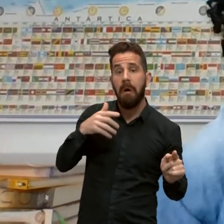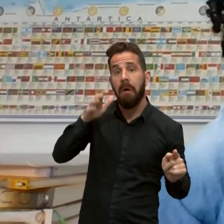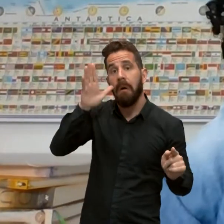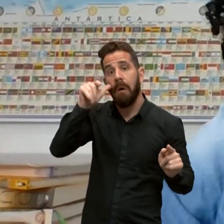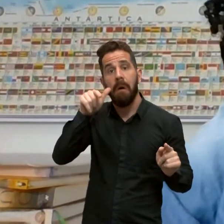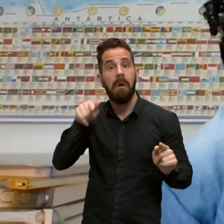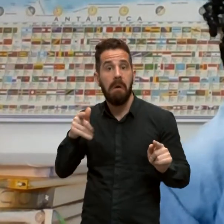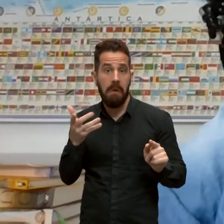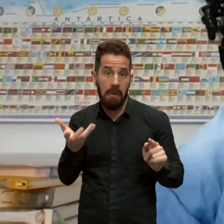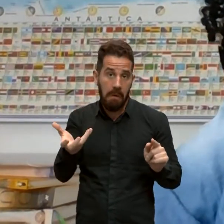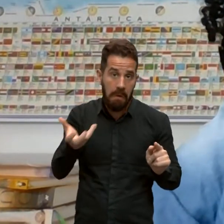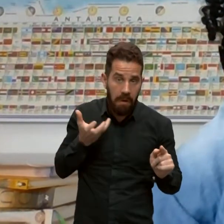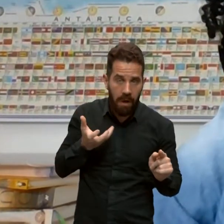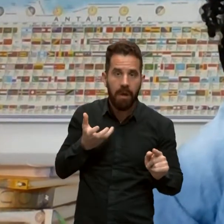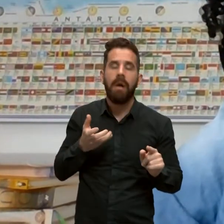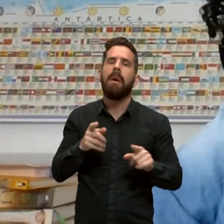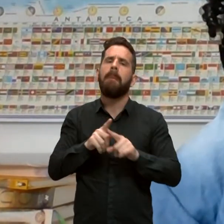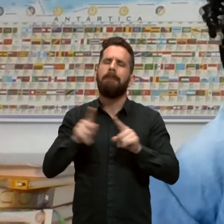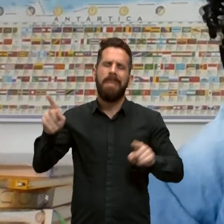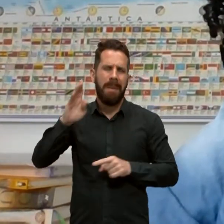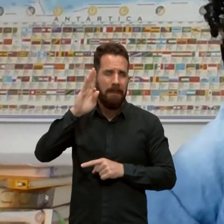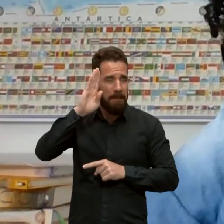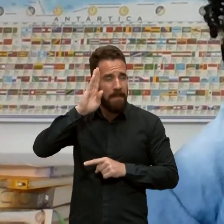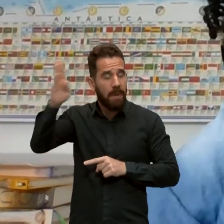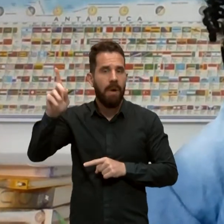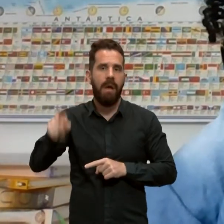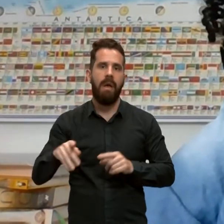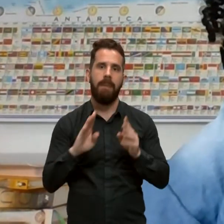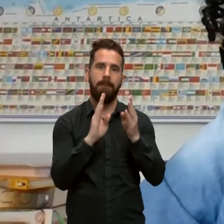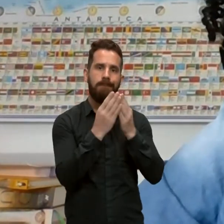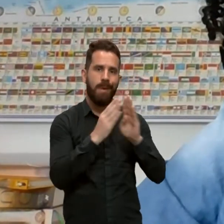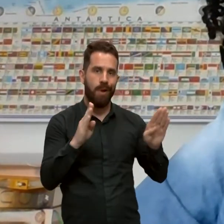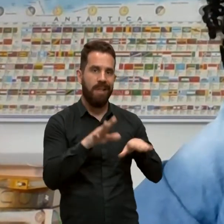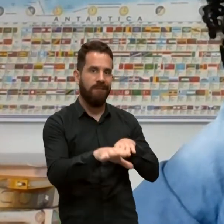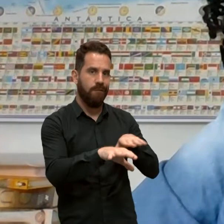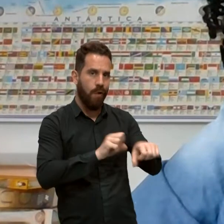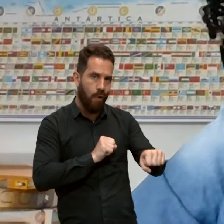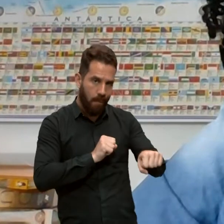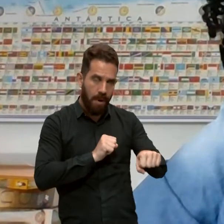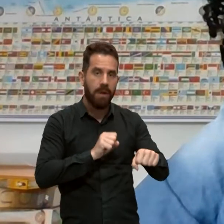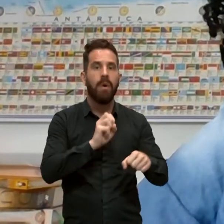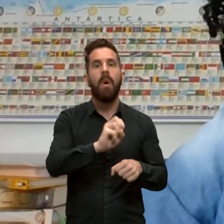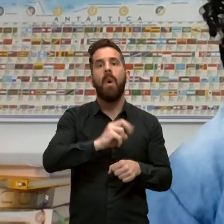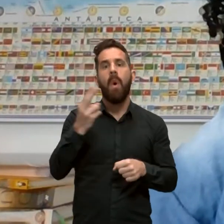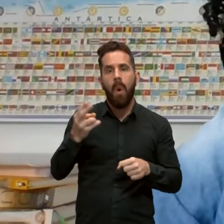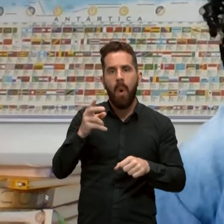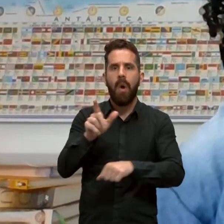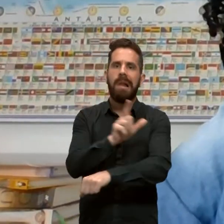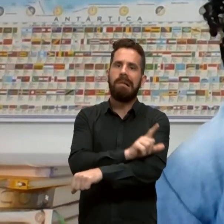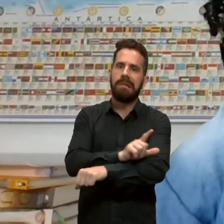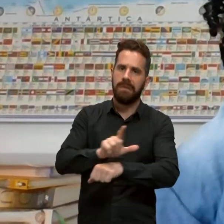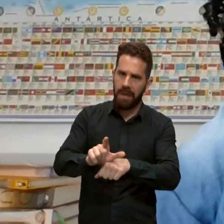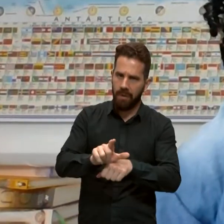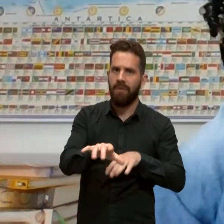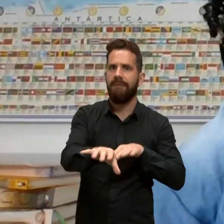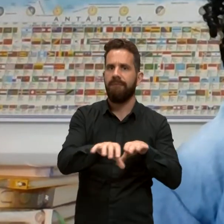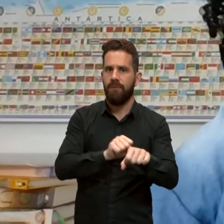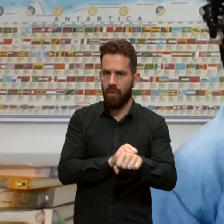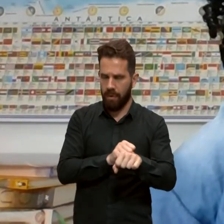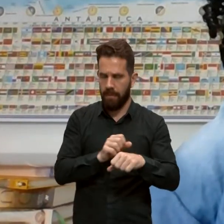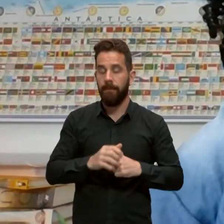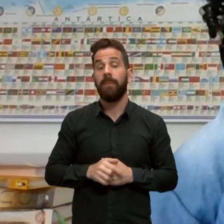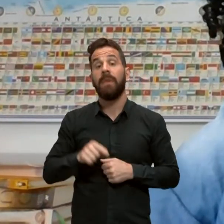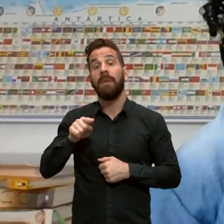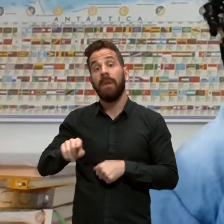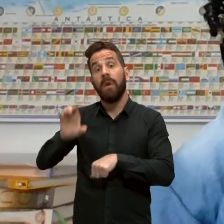especialmente para pessoas bibliotecárias e pessoas da área de licenciatura, é um curso que vai tratar